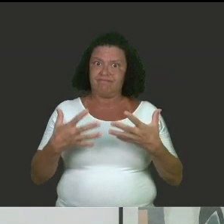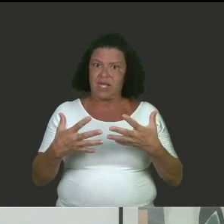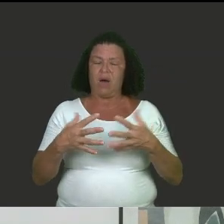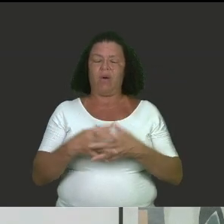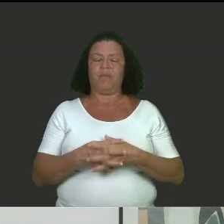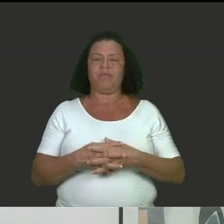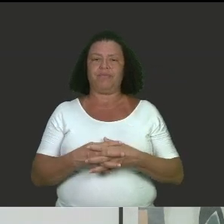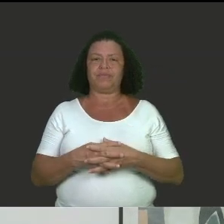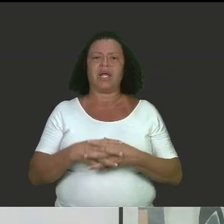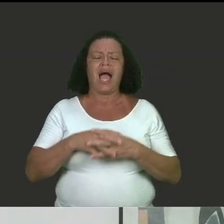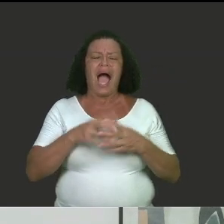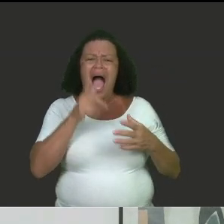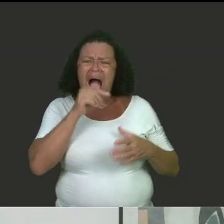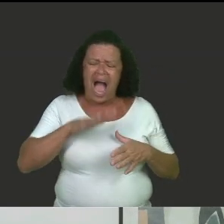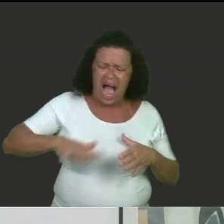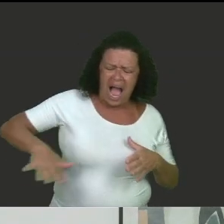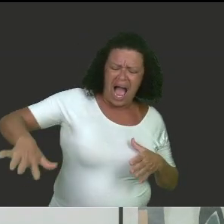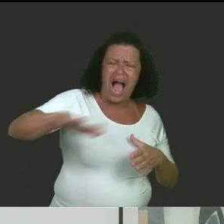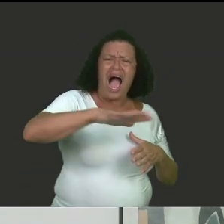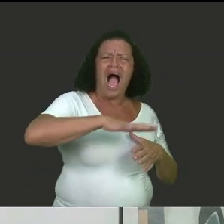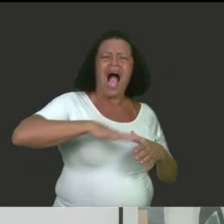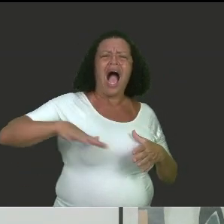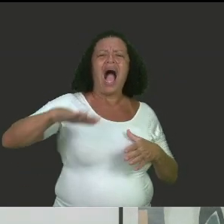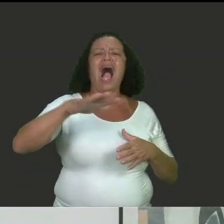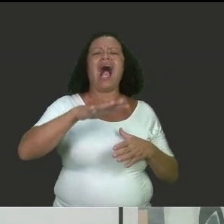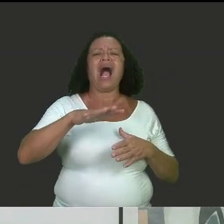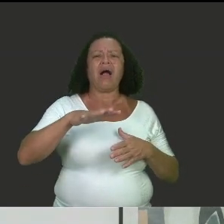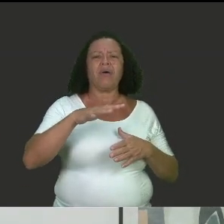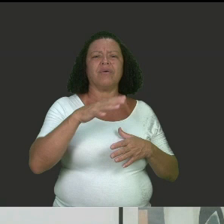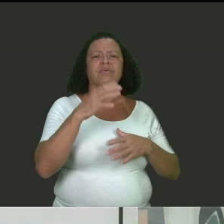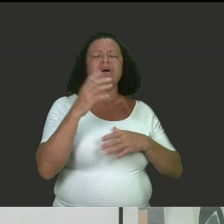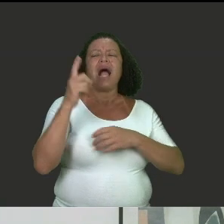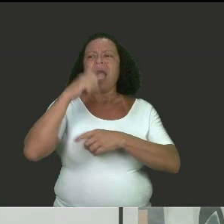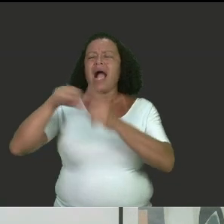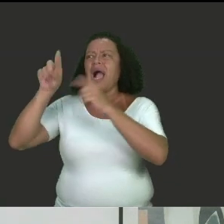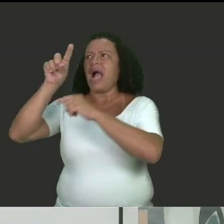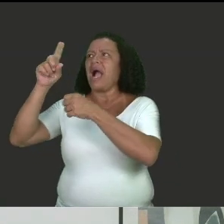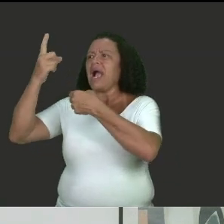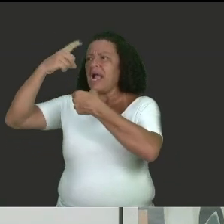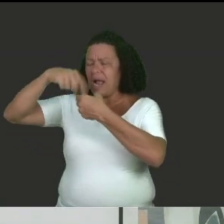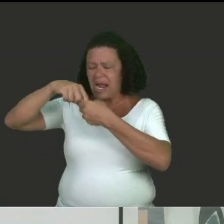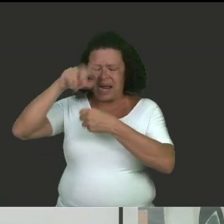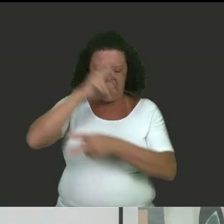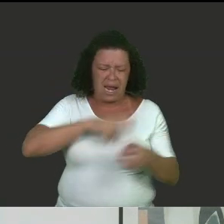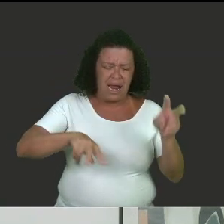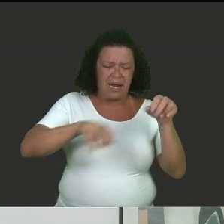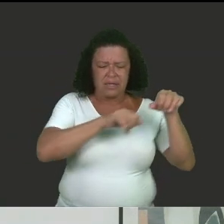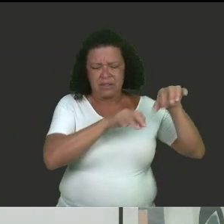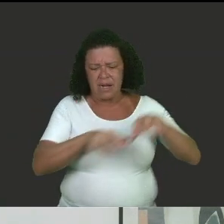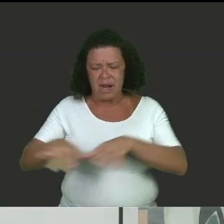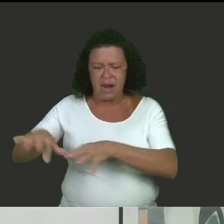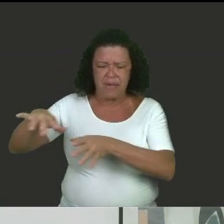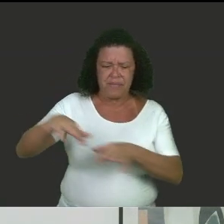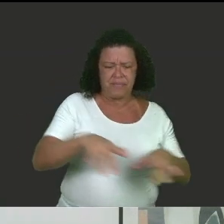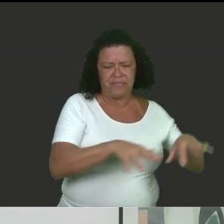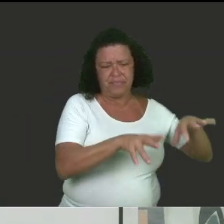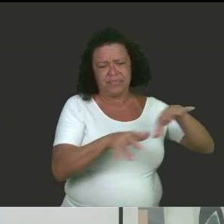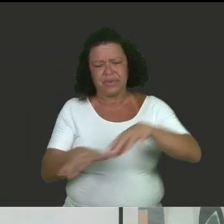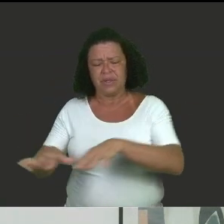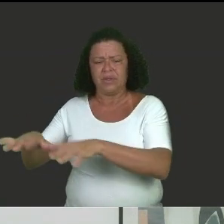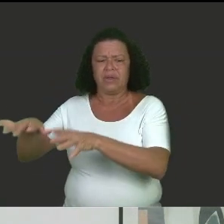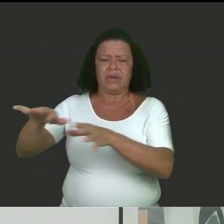margem e tomou um ramo de árvore, adiantou-se outra vez a correr pela margem, entrou no rio e